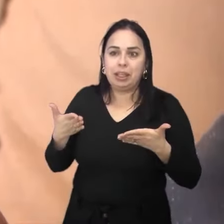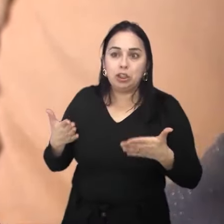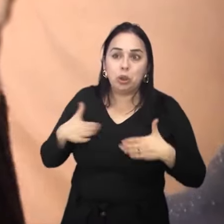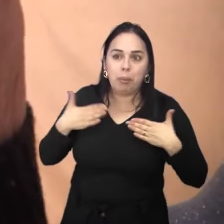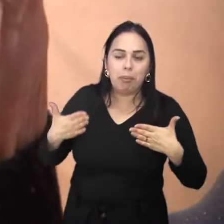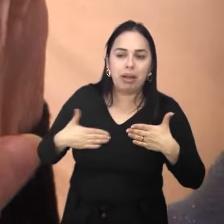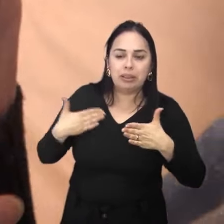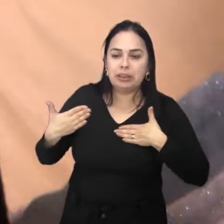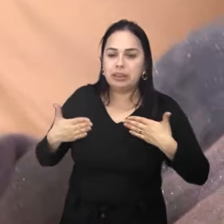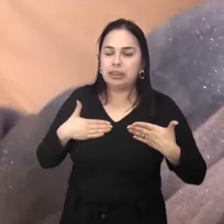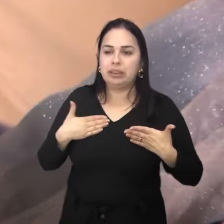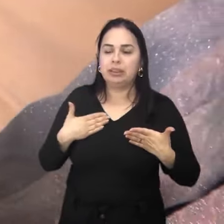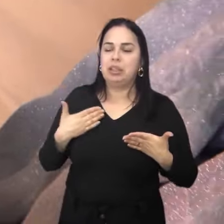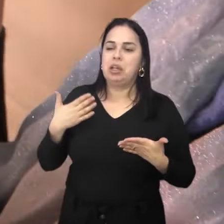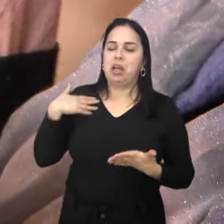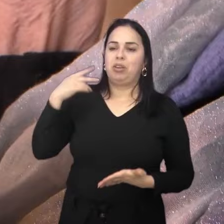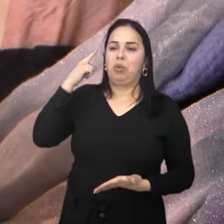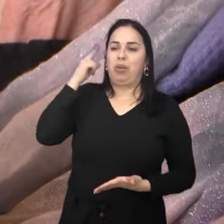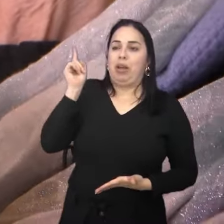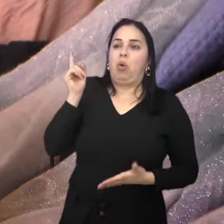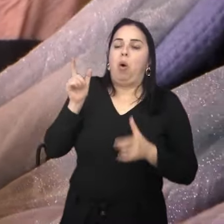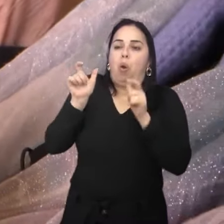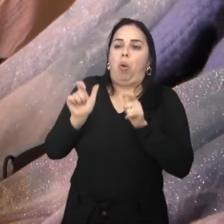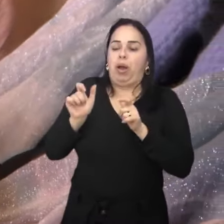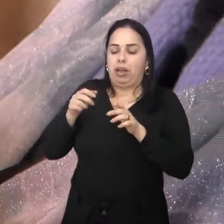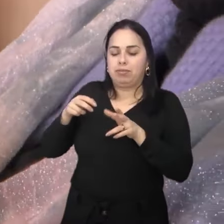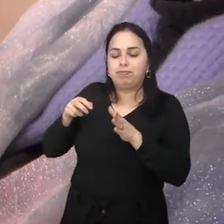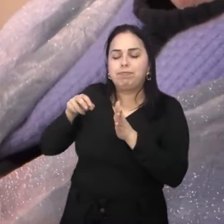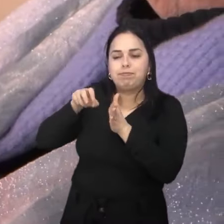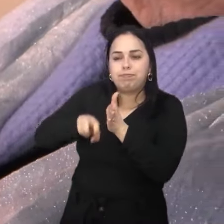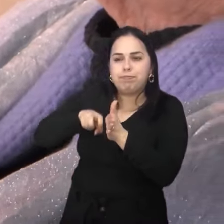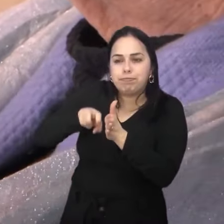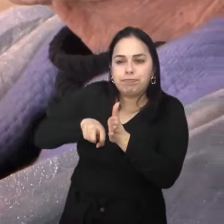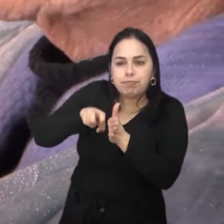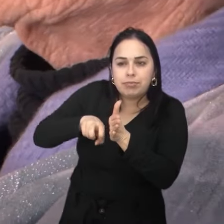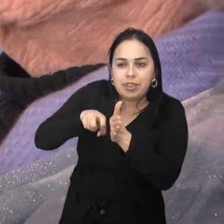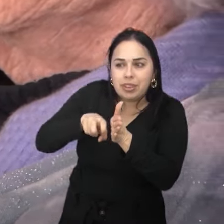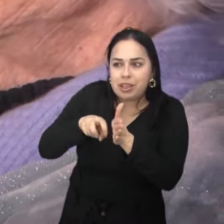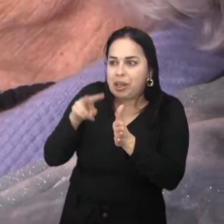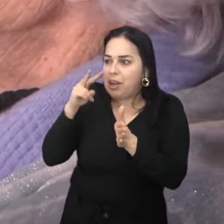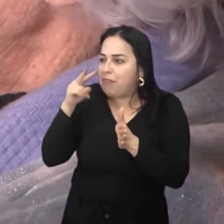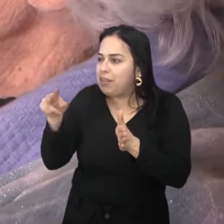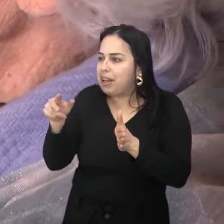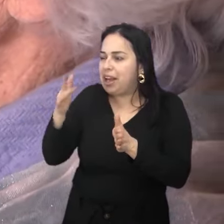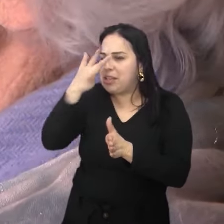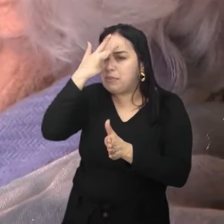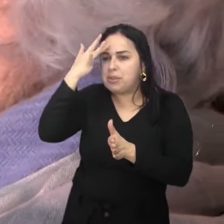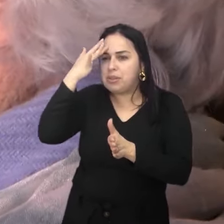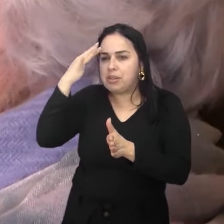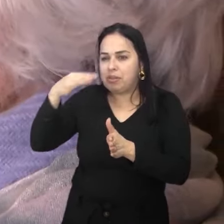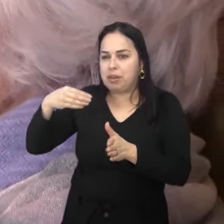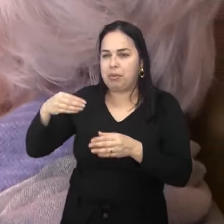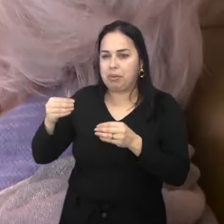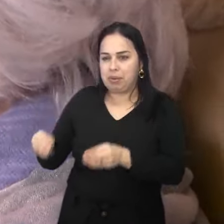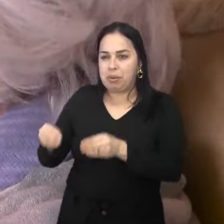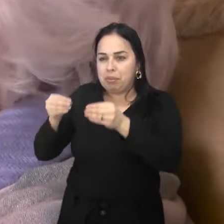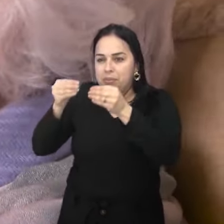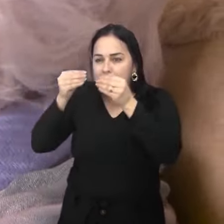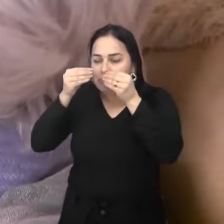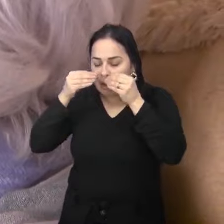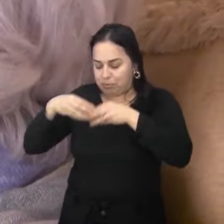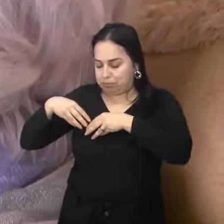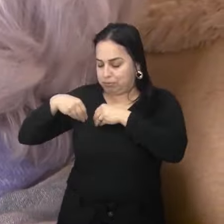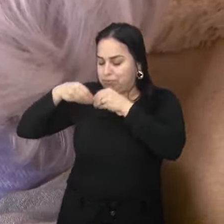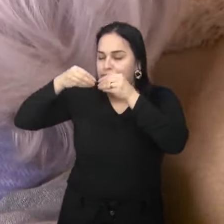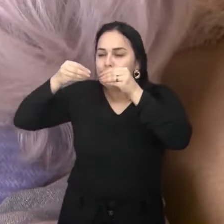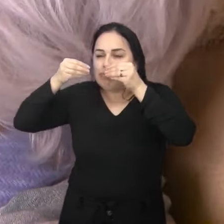se aproximando, que eu não sei que pedaço da linha, eu vi que os outros passageiros tiravam lenço e botavam